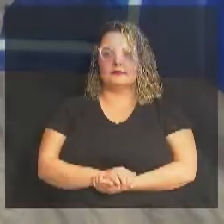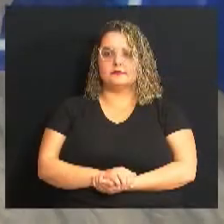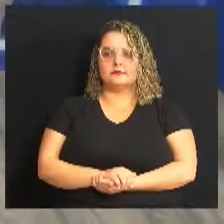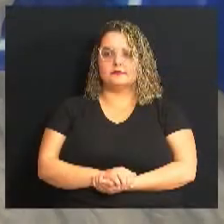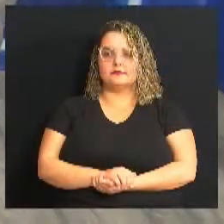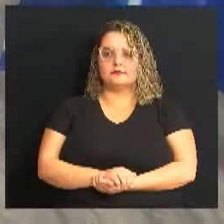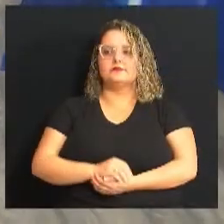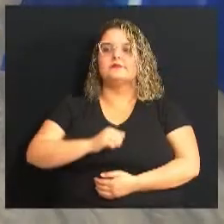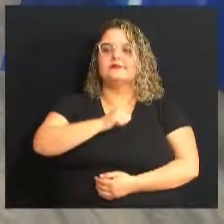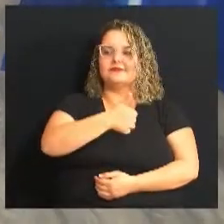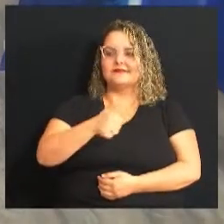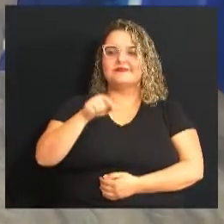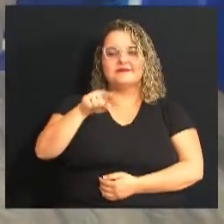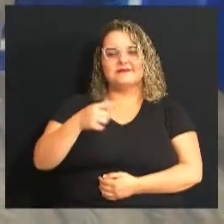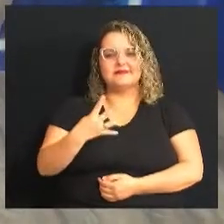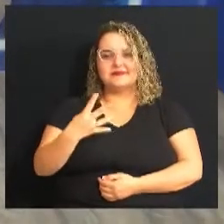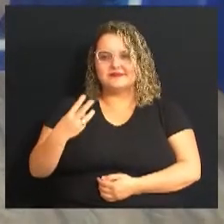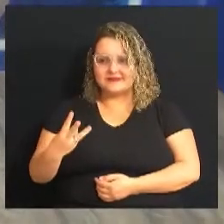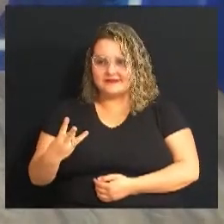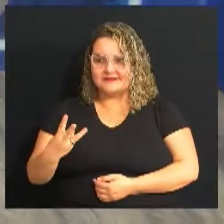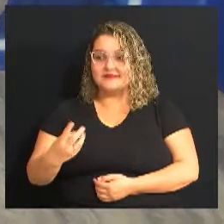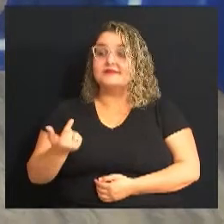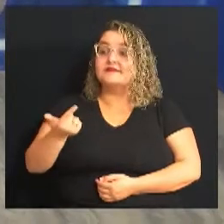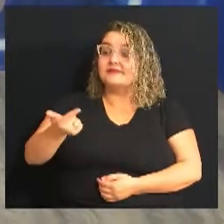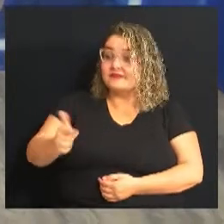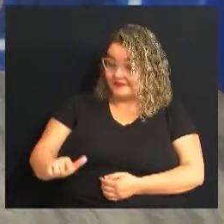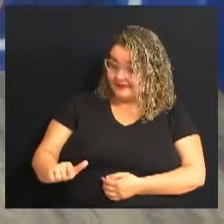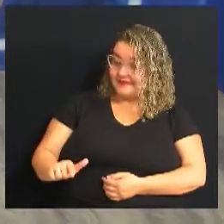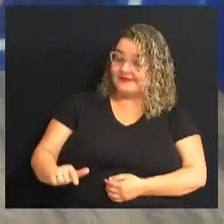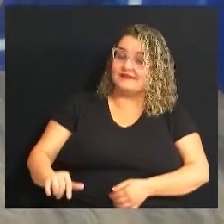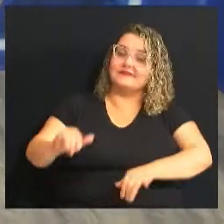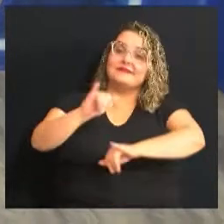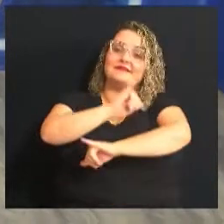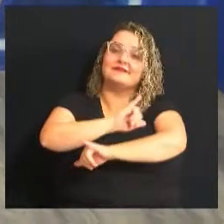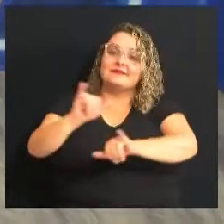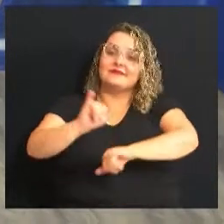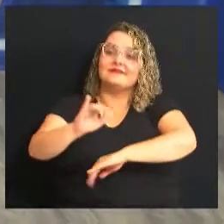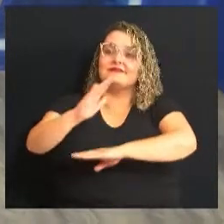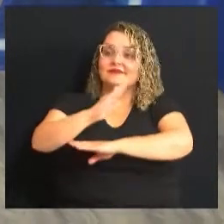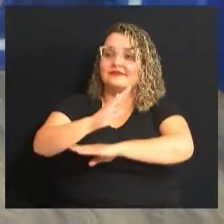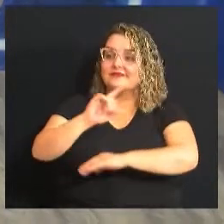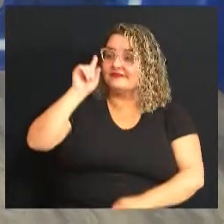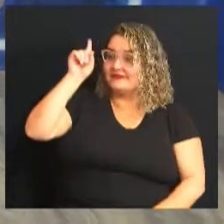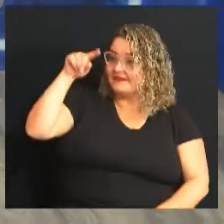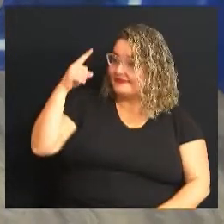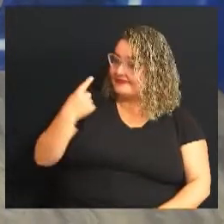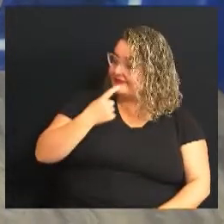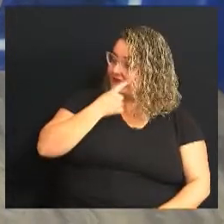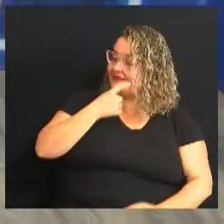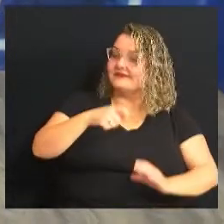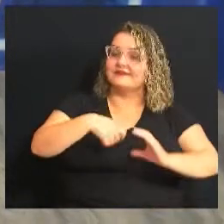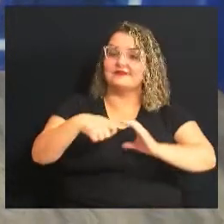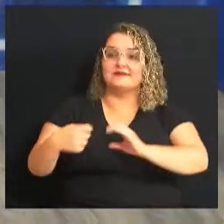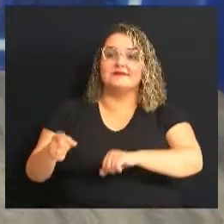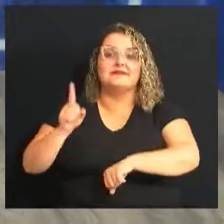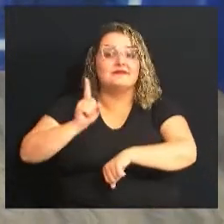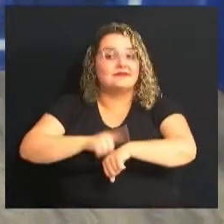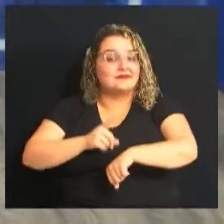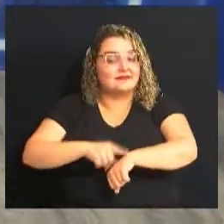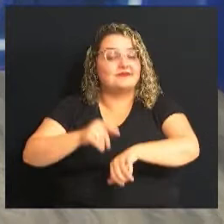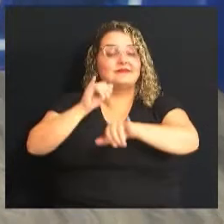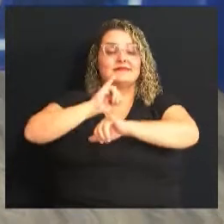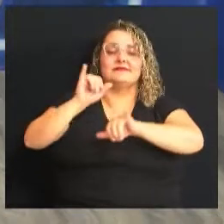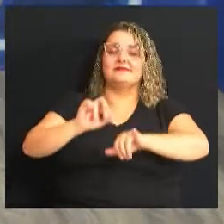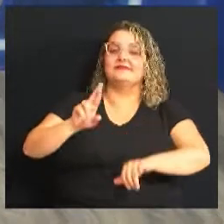Mais 43 minutos, a gente segue aqui com o nosso Câmara Notícia. Mirna abriu nos nossos estúdios, hora das notícias da metrópole